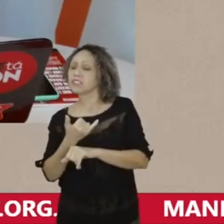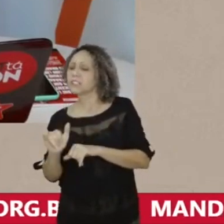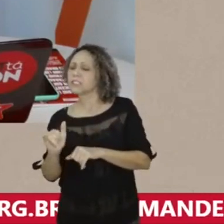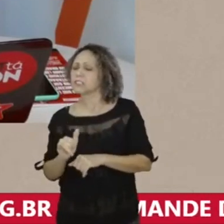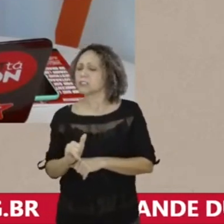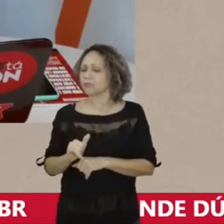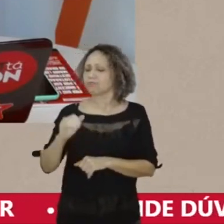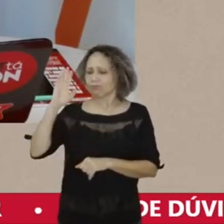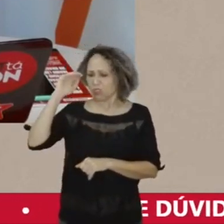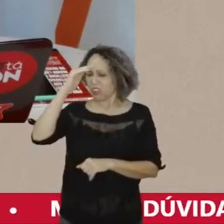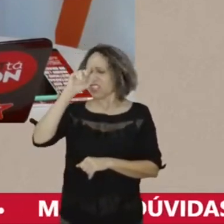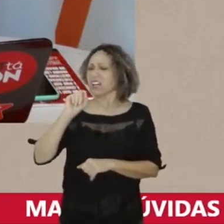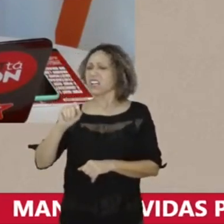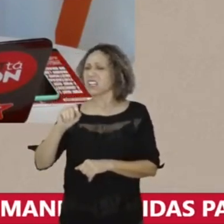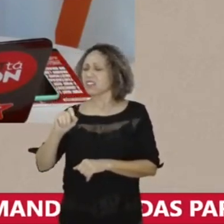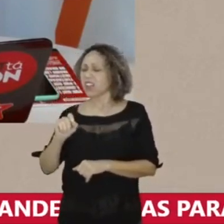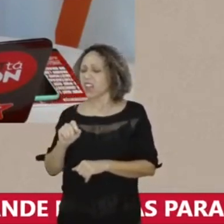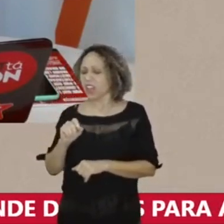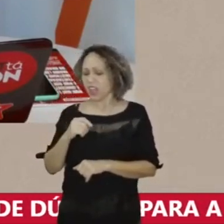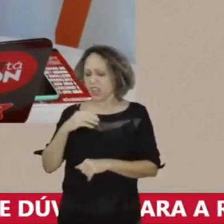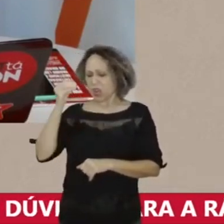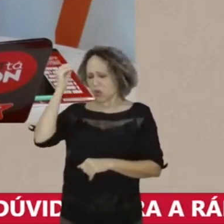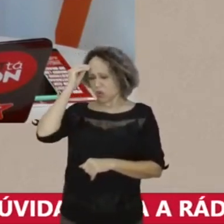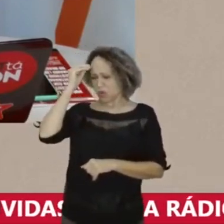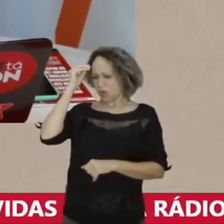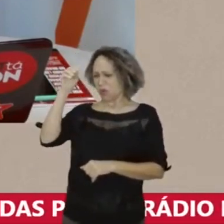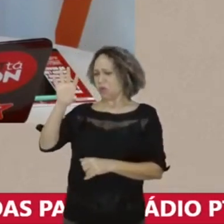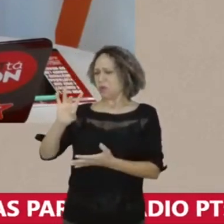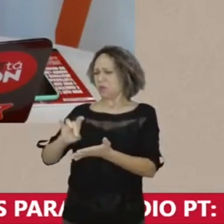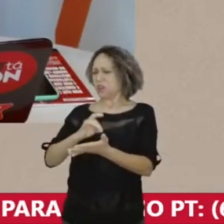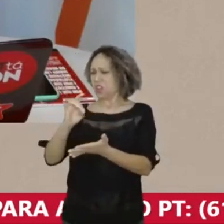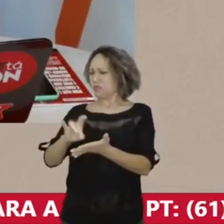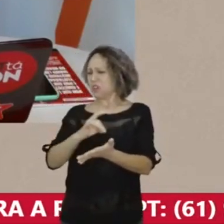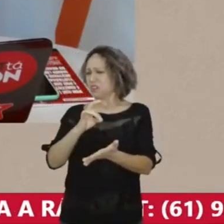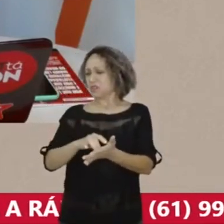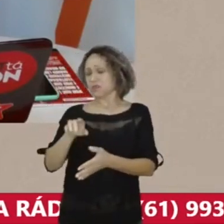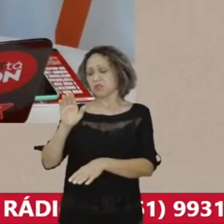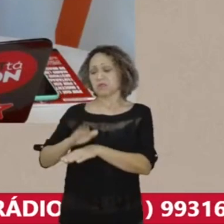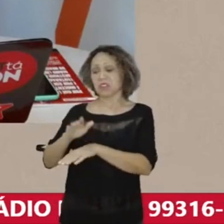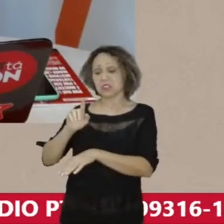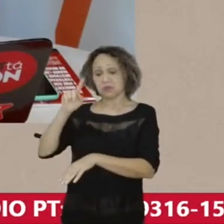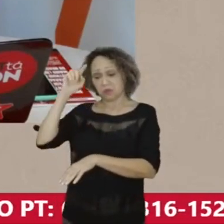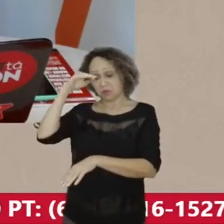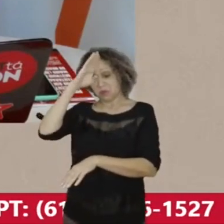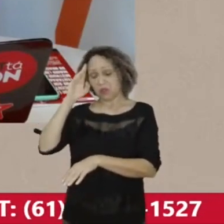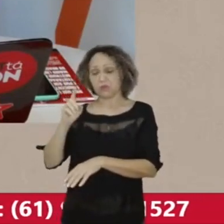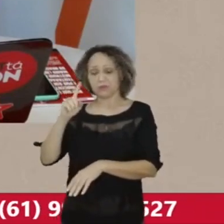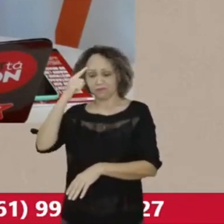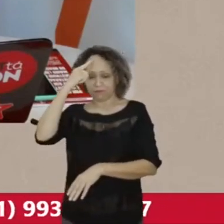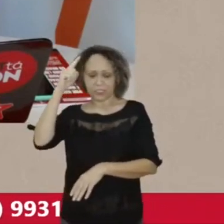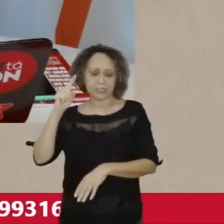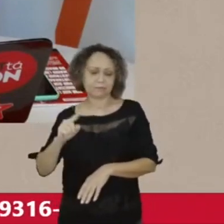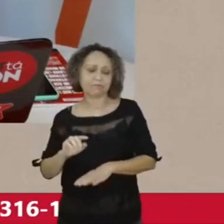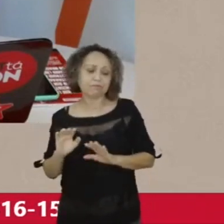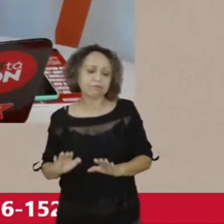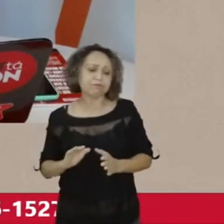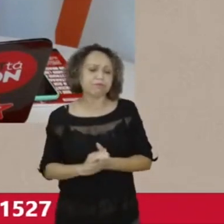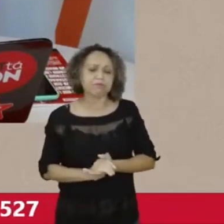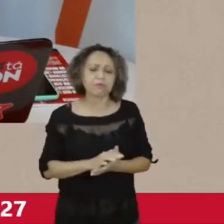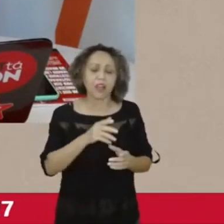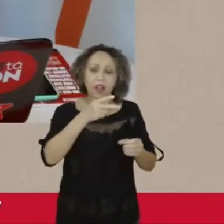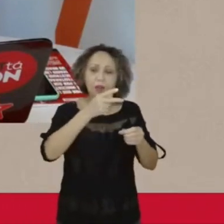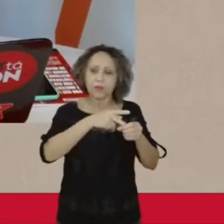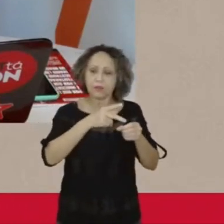um inimigo, muitas vezes fictício, né? E, na verdade, a Petrobras é uma empresa de